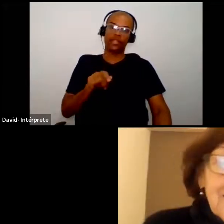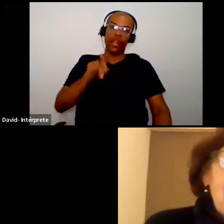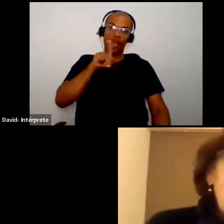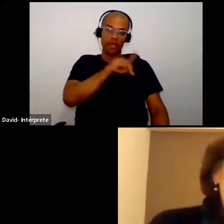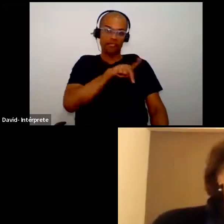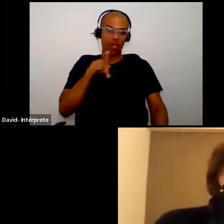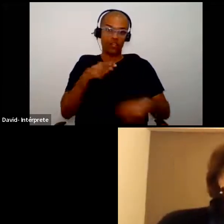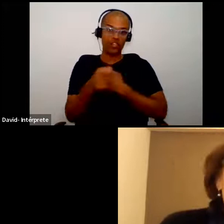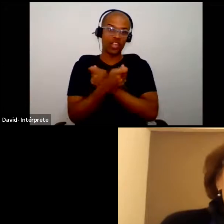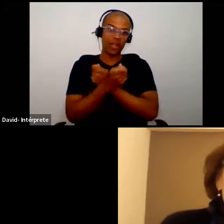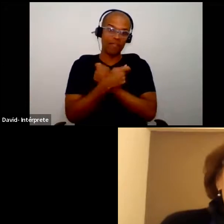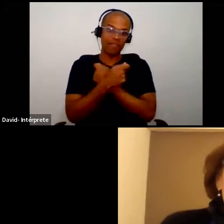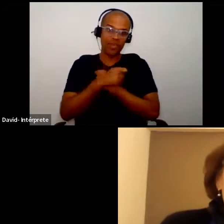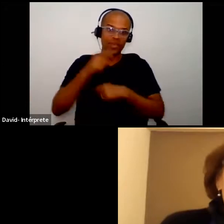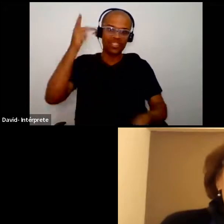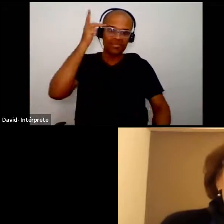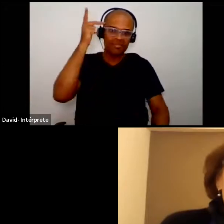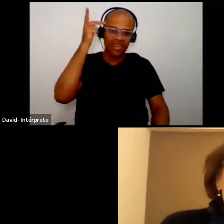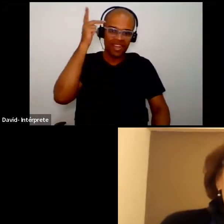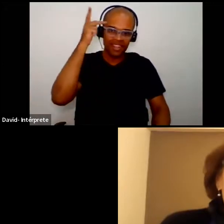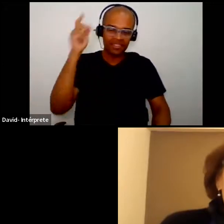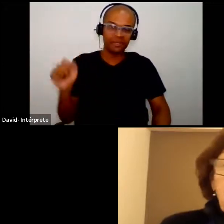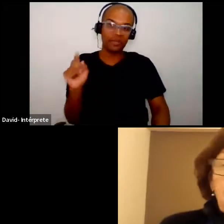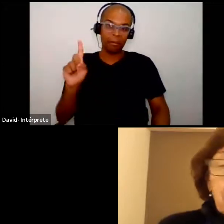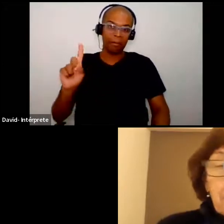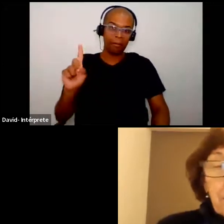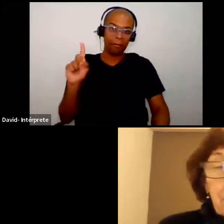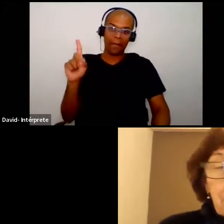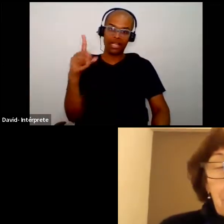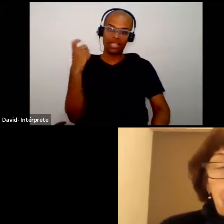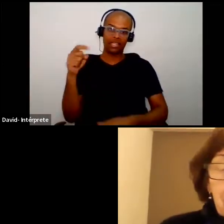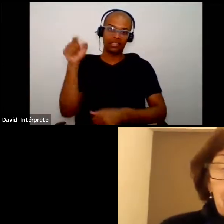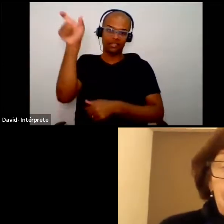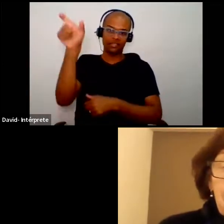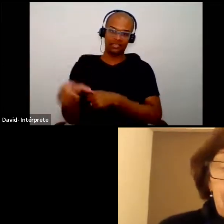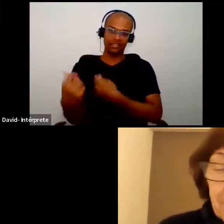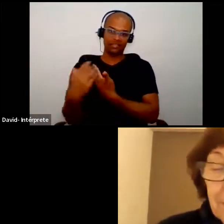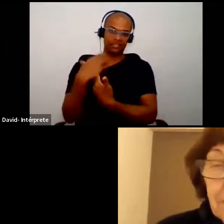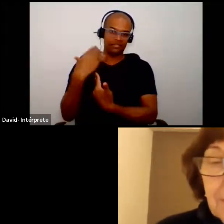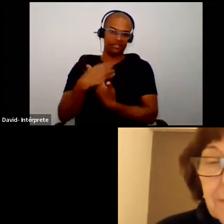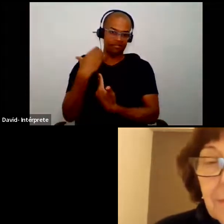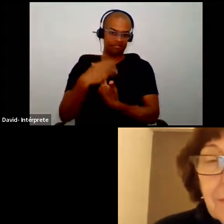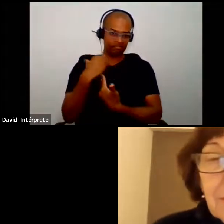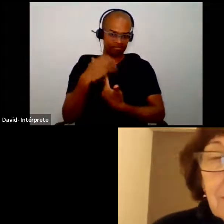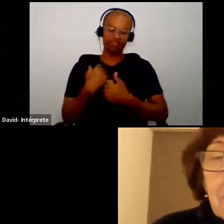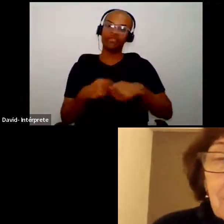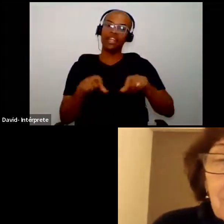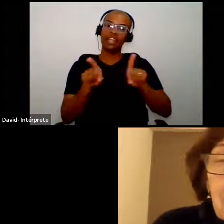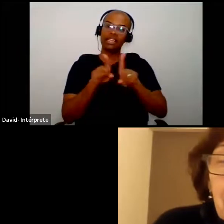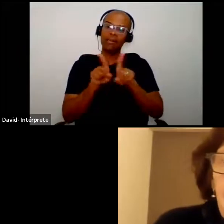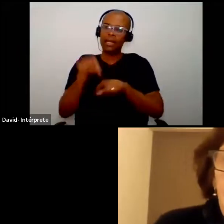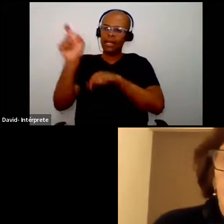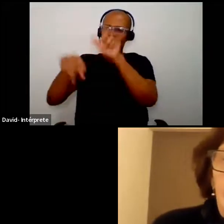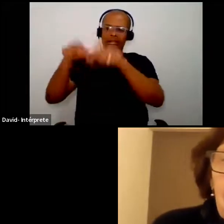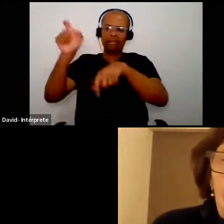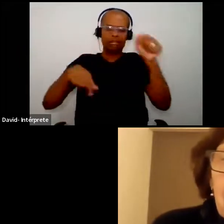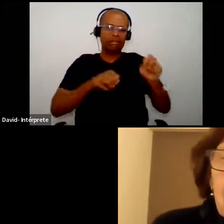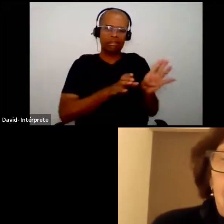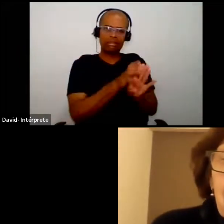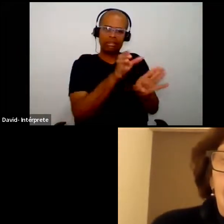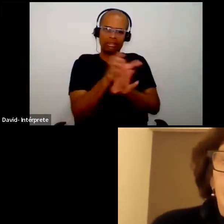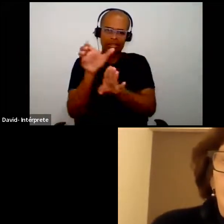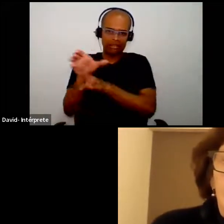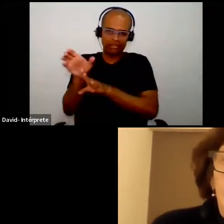São Paulo. Foi minha orientadora, devo dizer isso, não é mesmo? Mas também foi orientadora de muitas pessoas aqui,